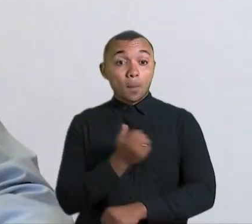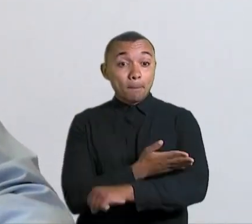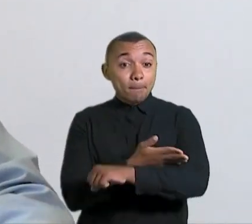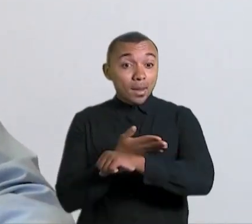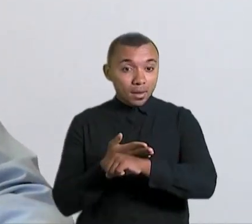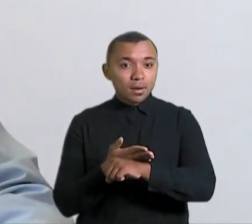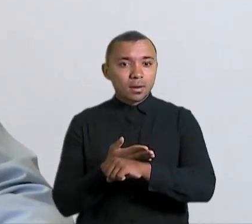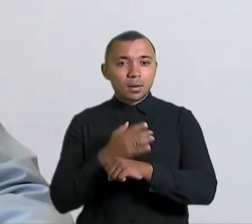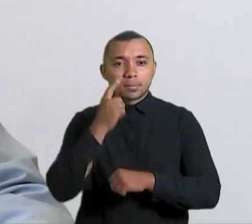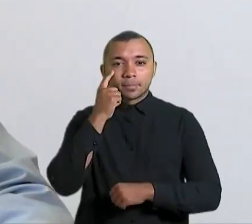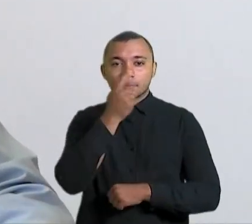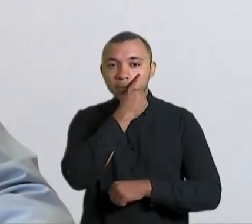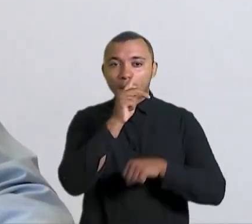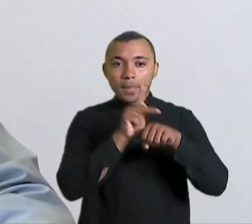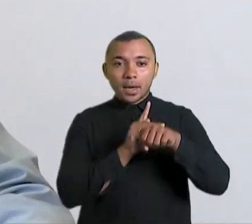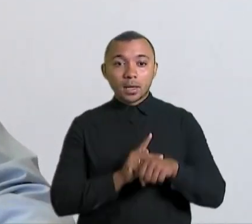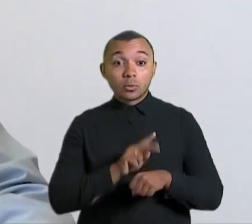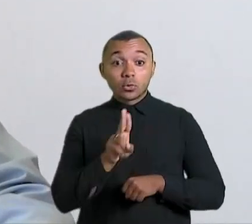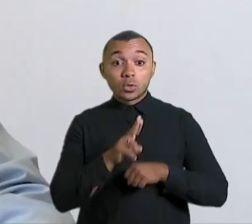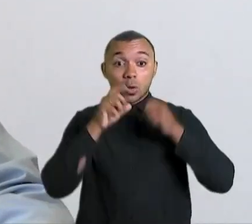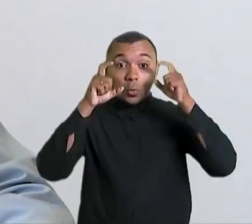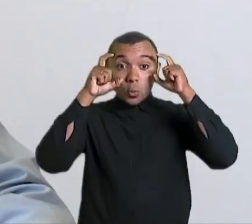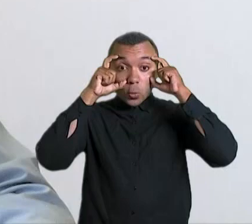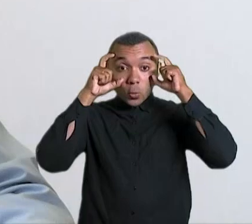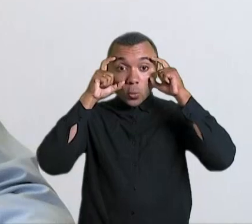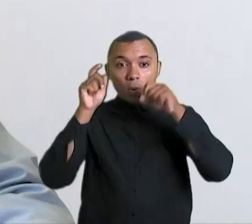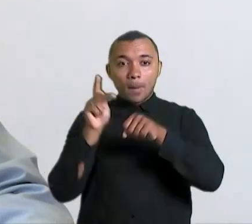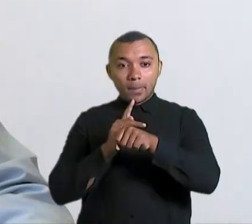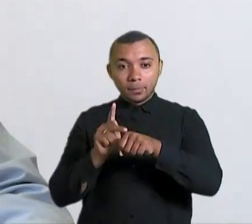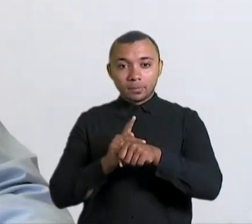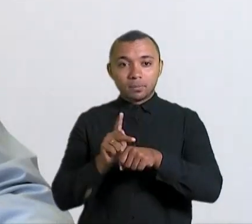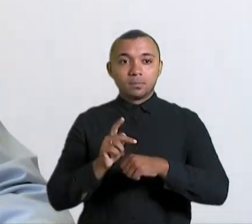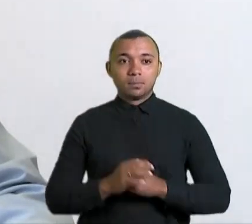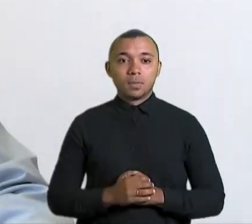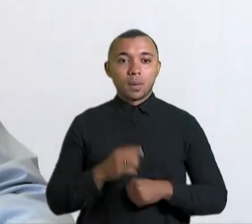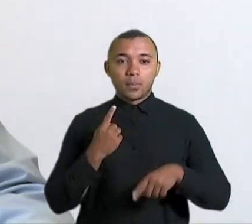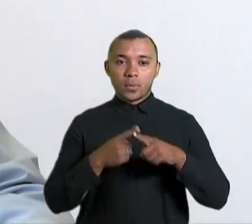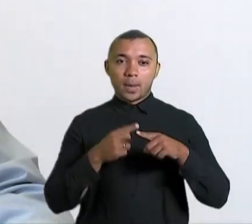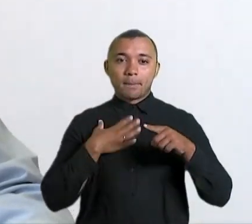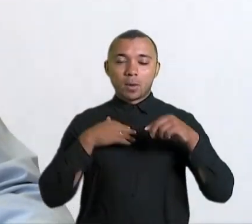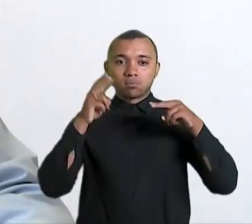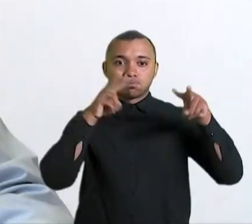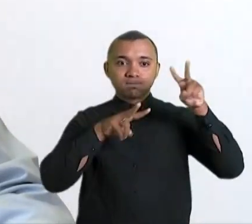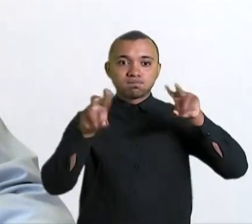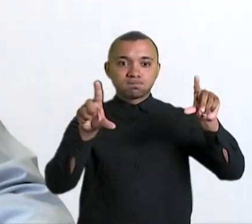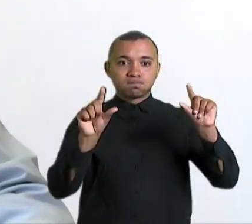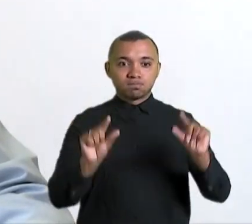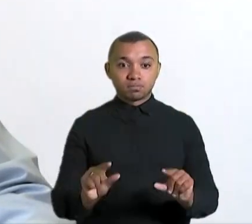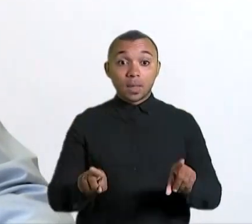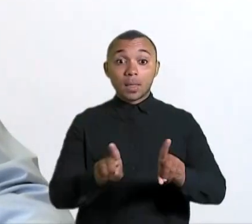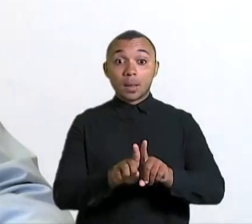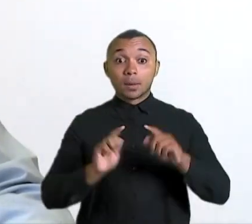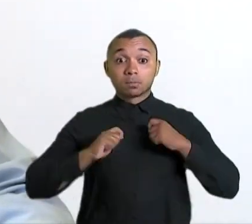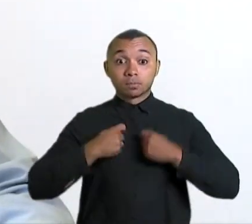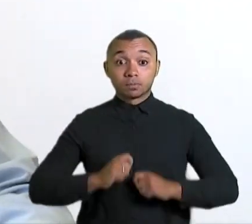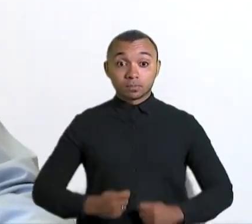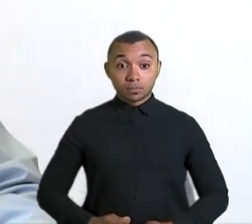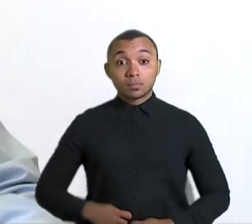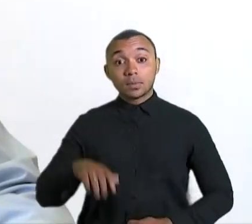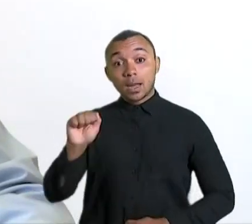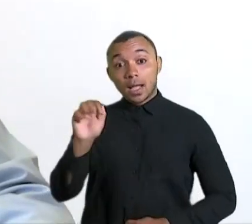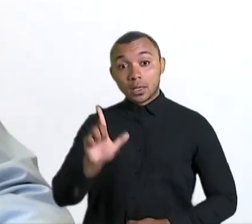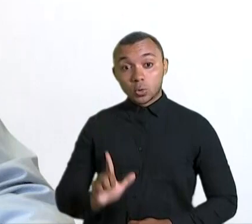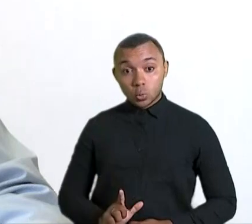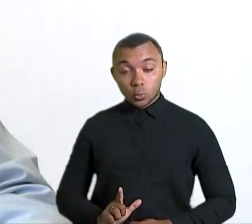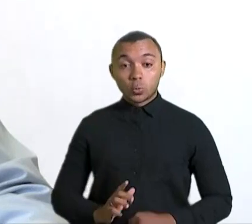olhos e cabelos castanhos, estou usando meus óculos escuros por causa da minha baixa visão. Uma blusa de mangas compridas azul. Estou